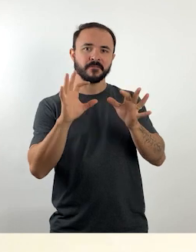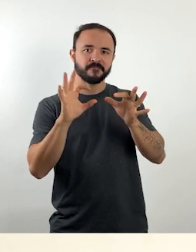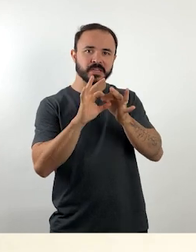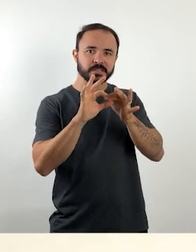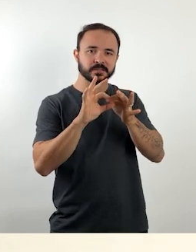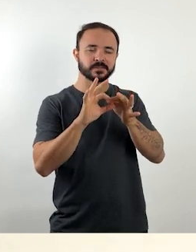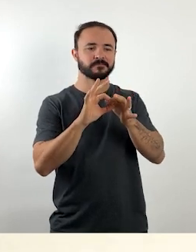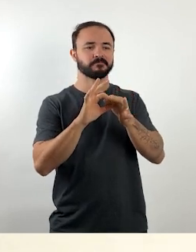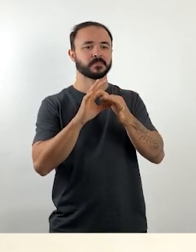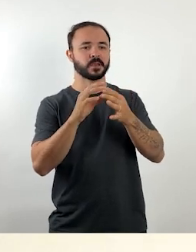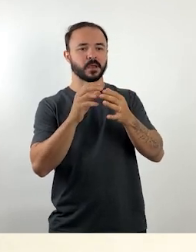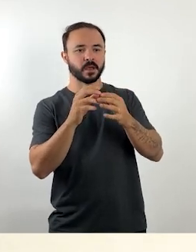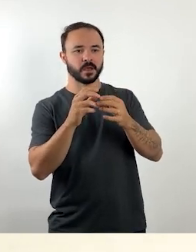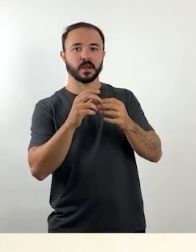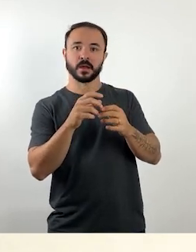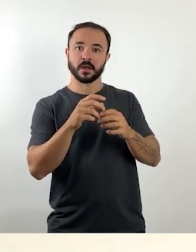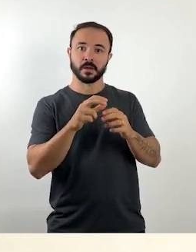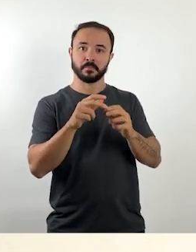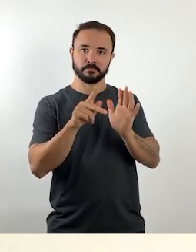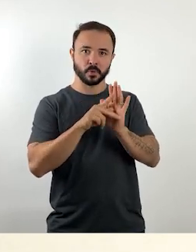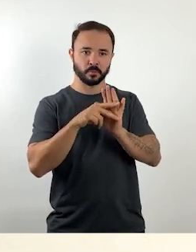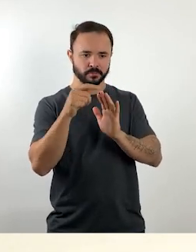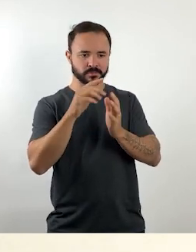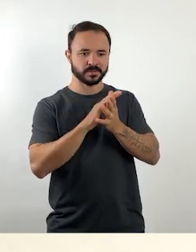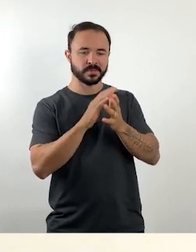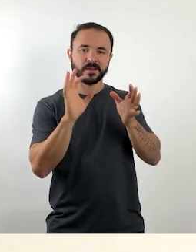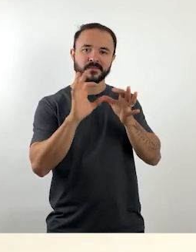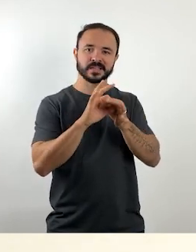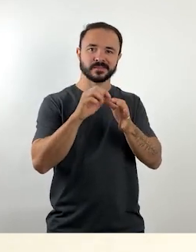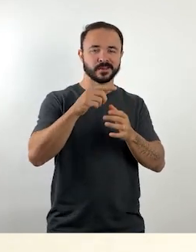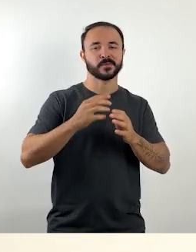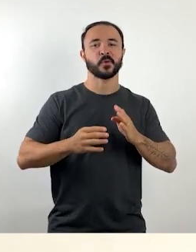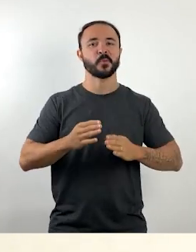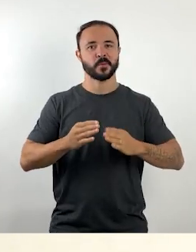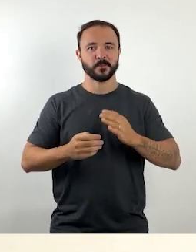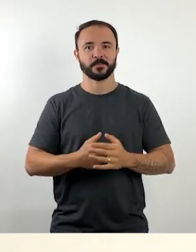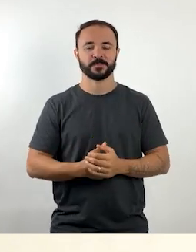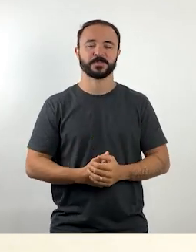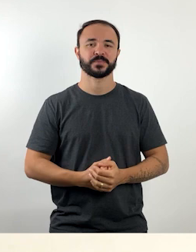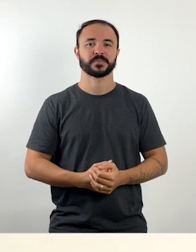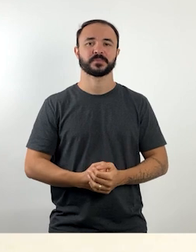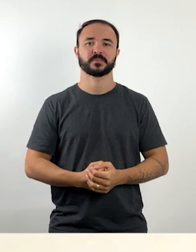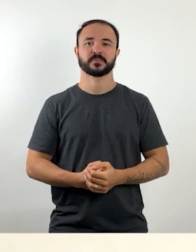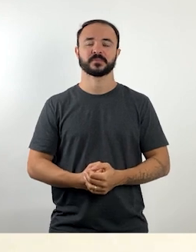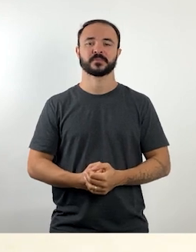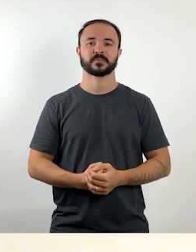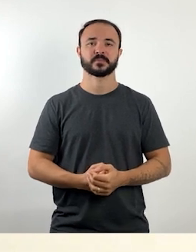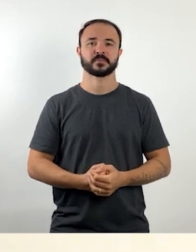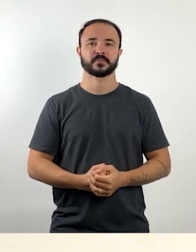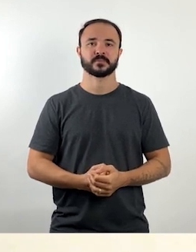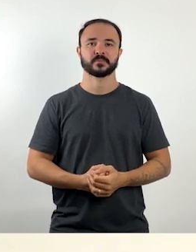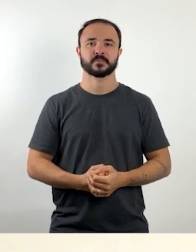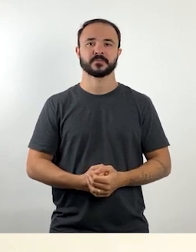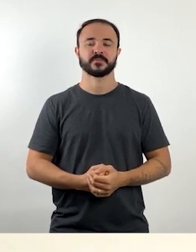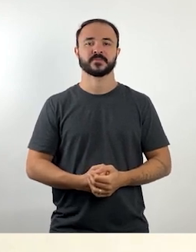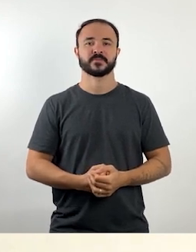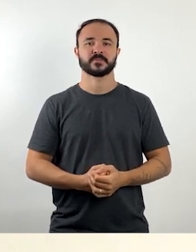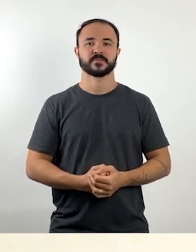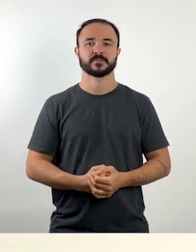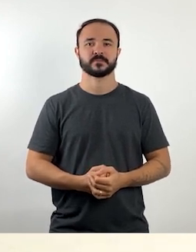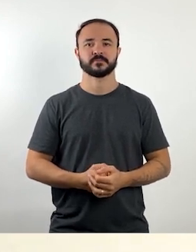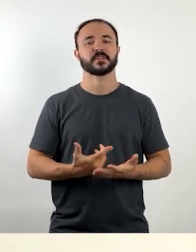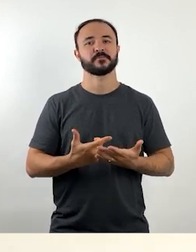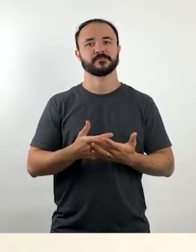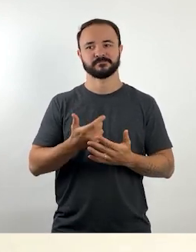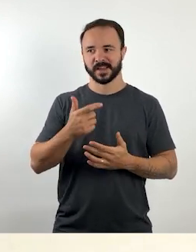fixação justamente para fixar esse robô. E aí eu coloco nesse furo do meio aqui, tá? Que aí ele fica